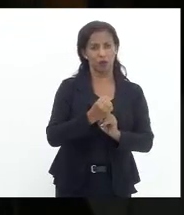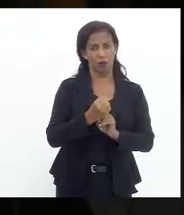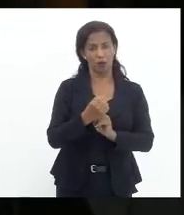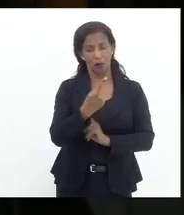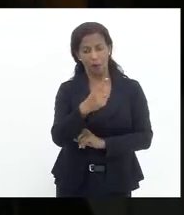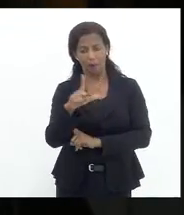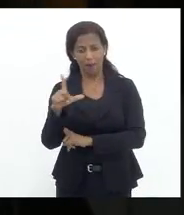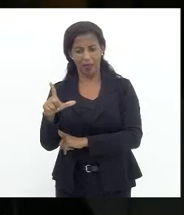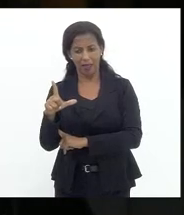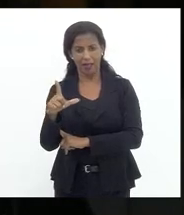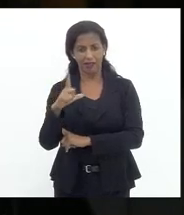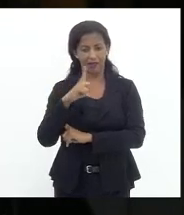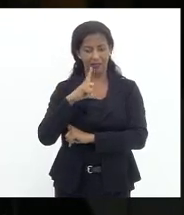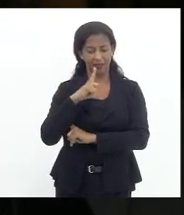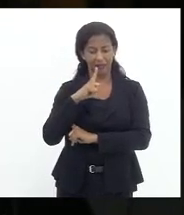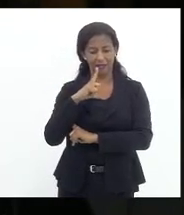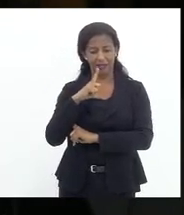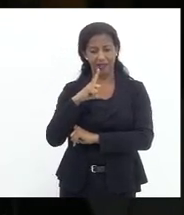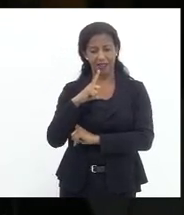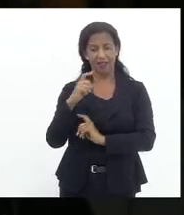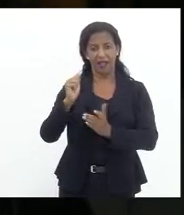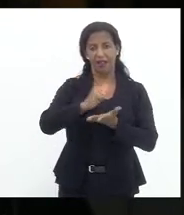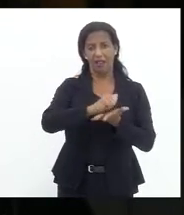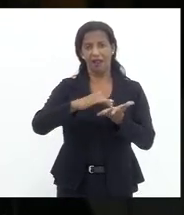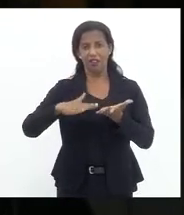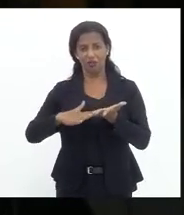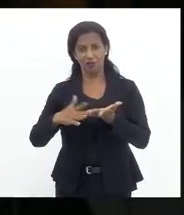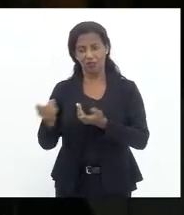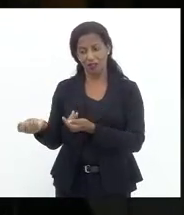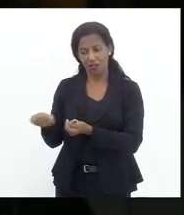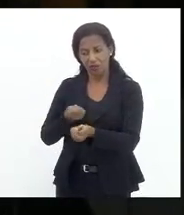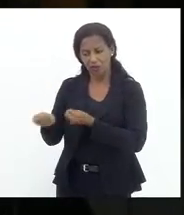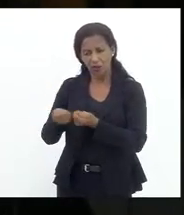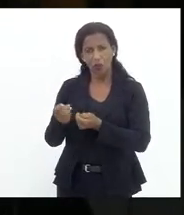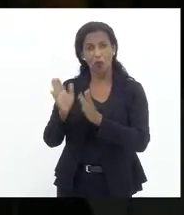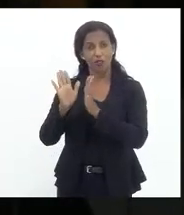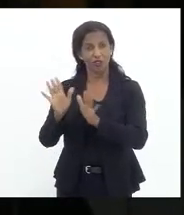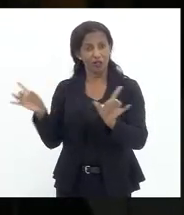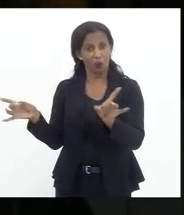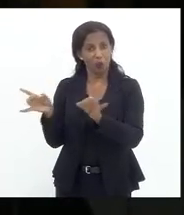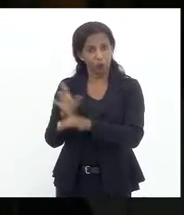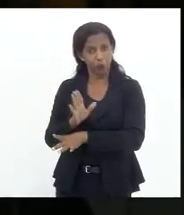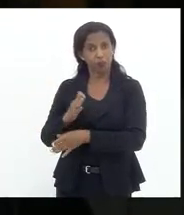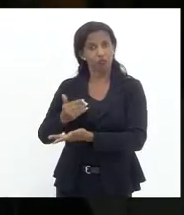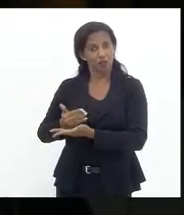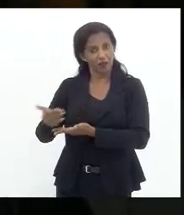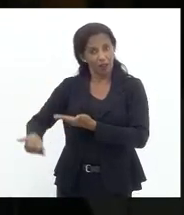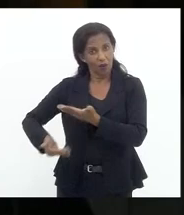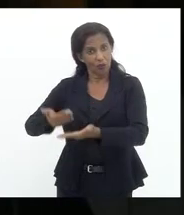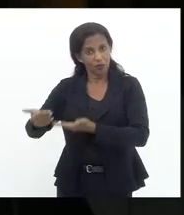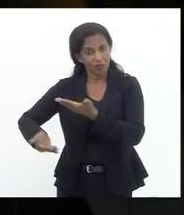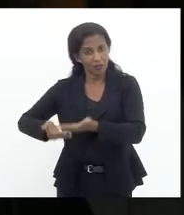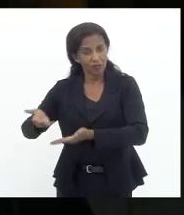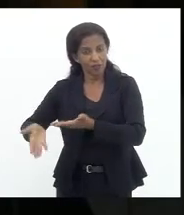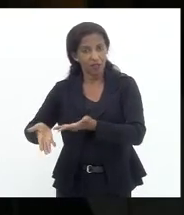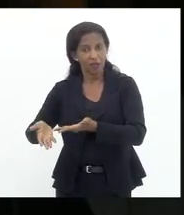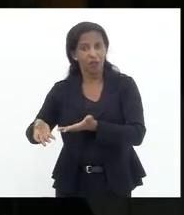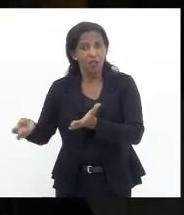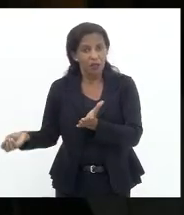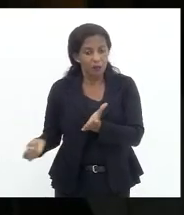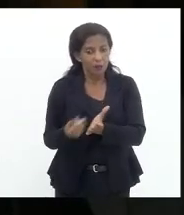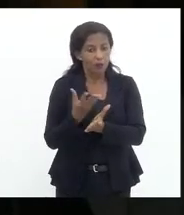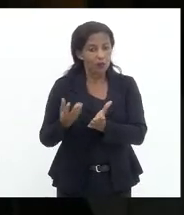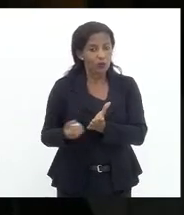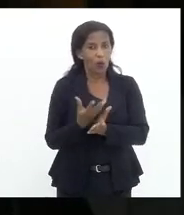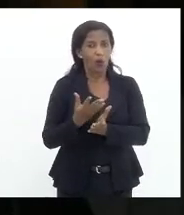que potencialize atividades econômicas que já estão em curso, que impulsione novas atividades